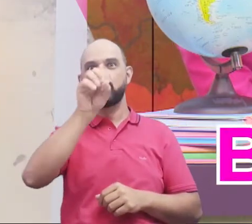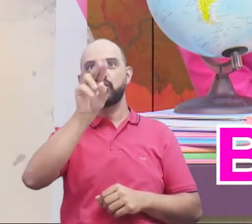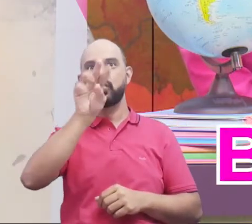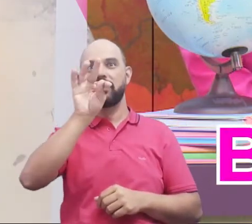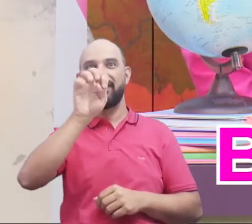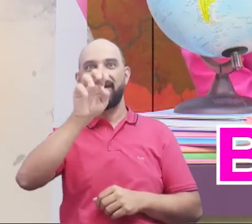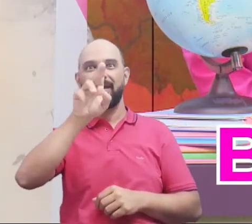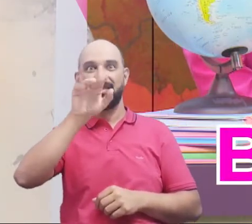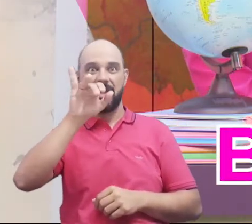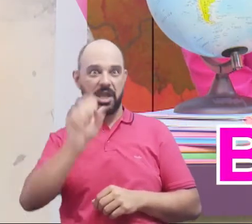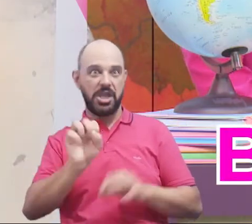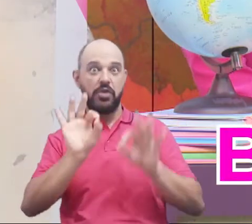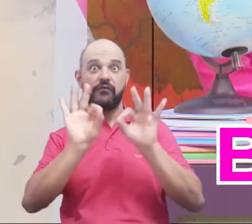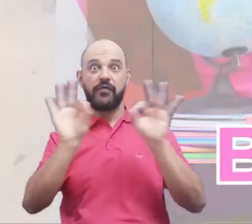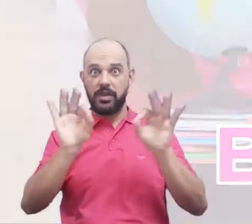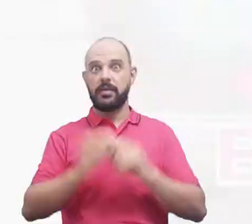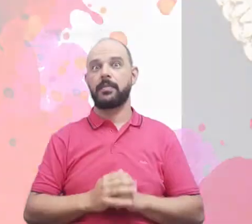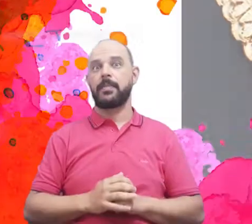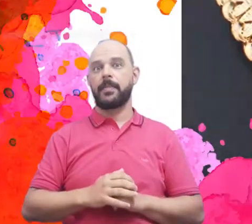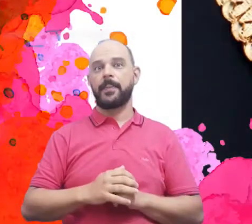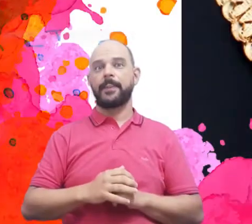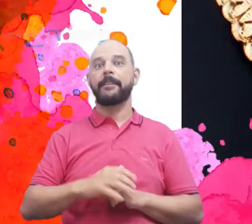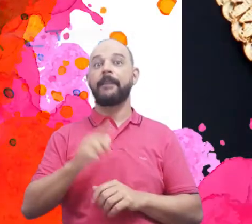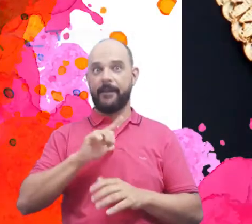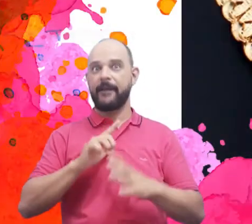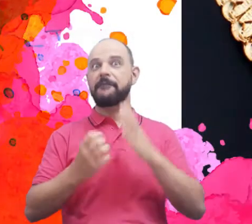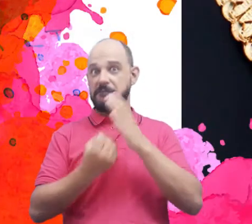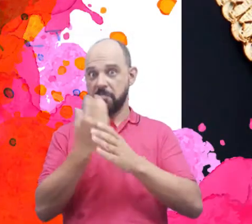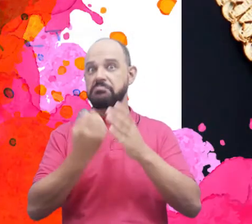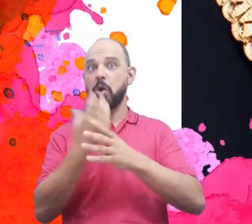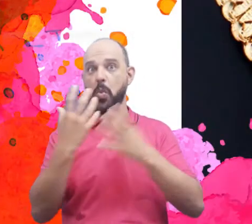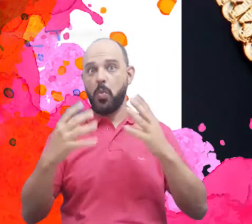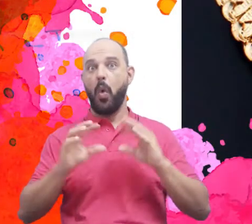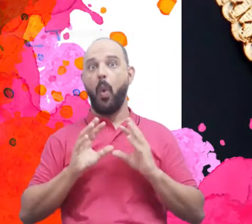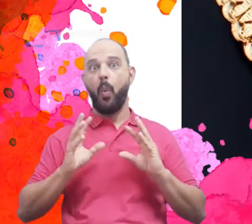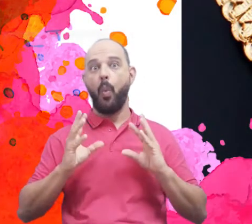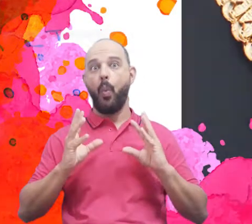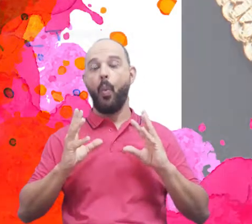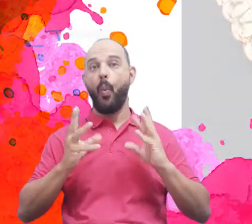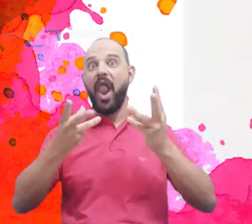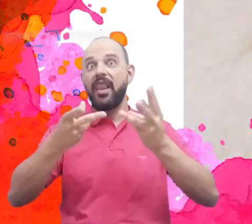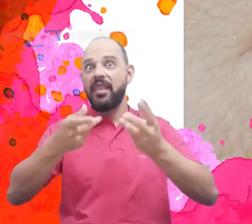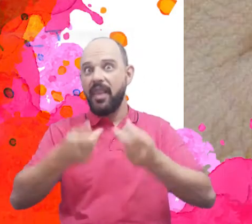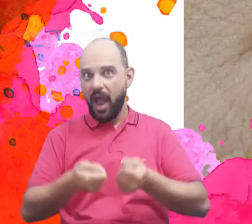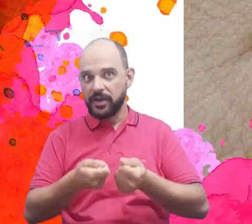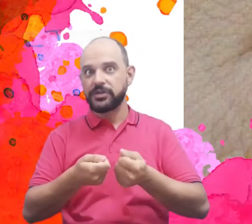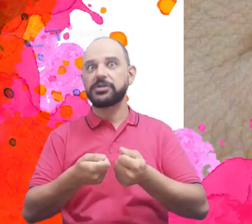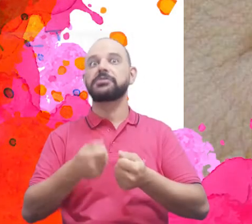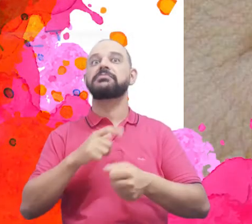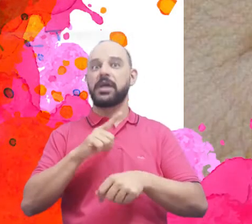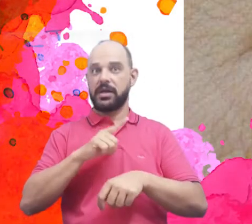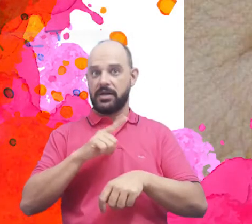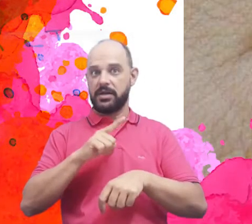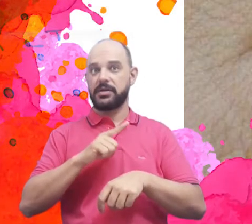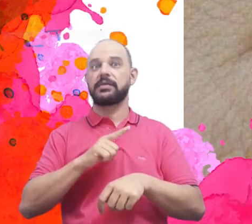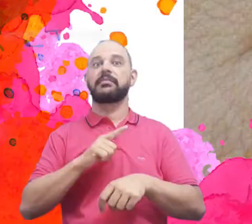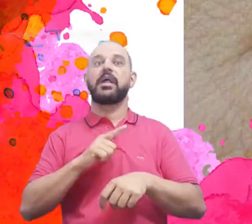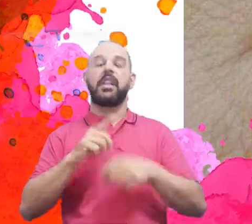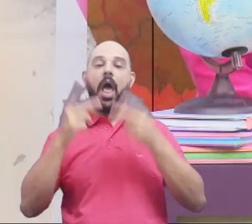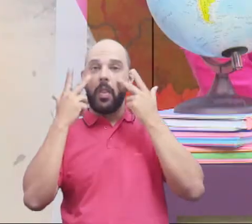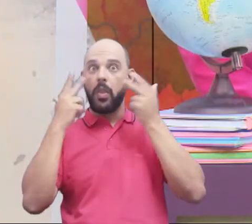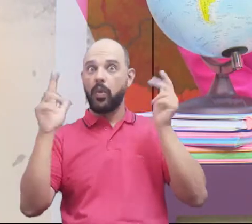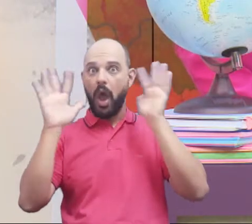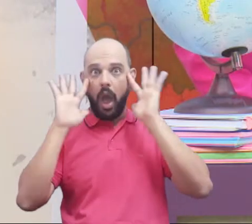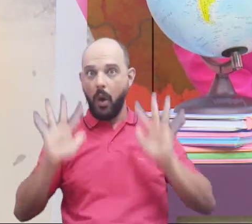finas. Elas costumam ser fabricadas com alto padrão de qualidade, com pedras cravadas, muitas vezes até